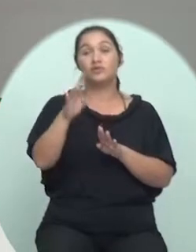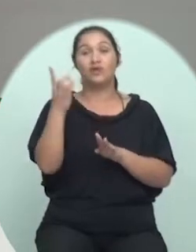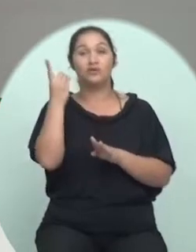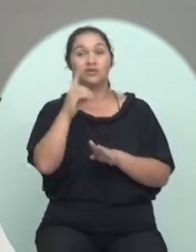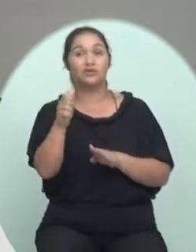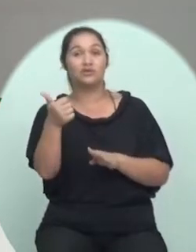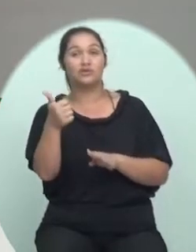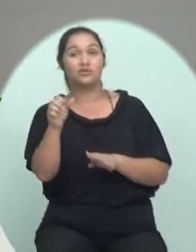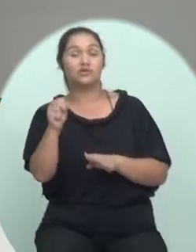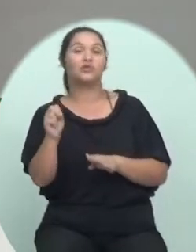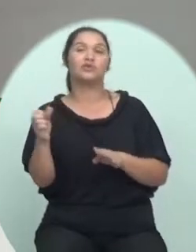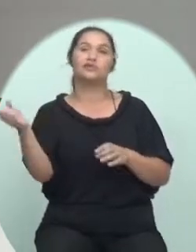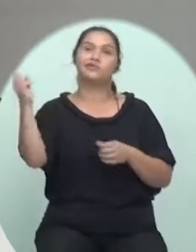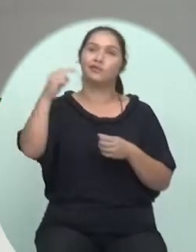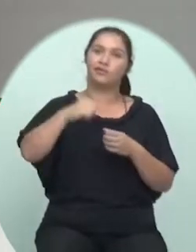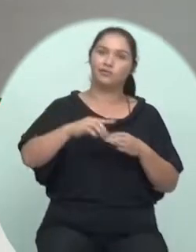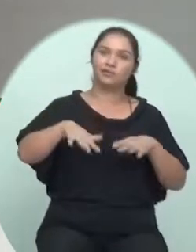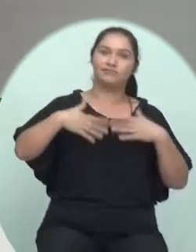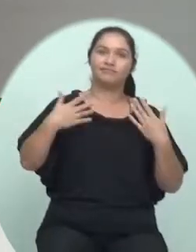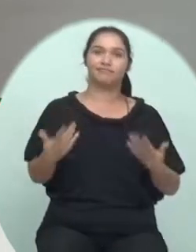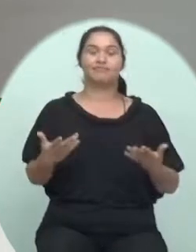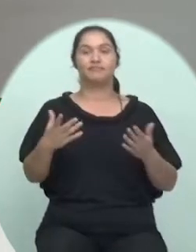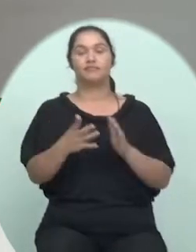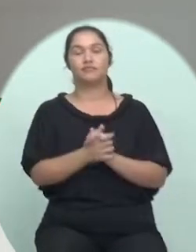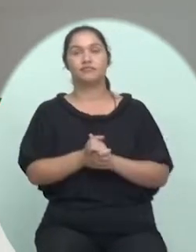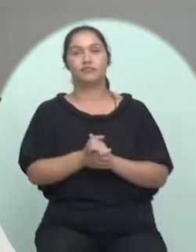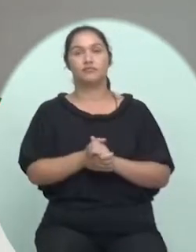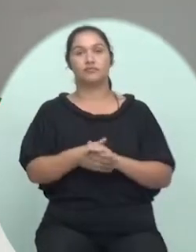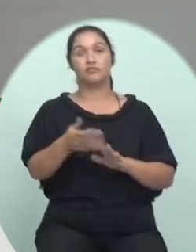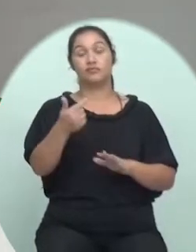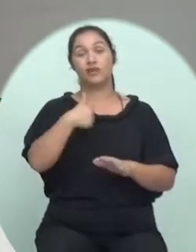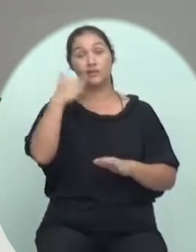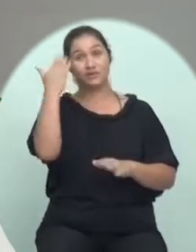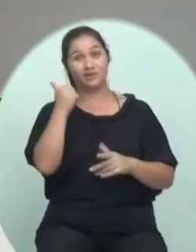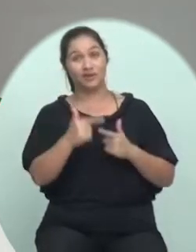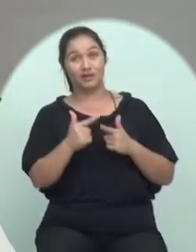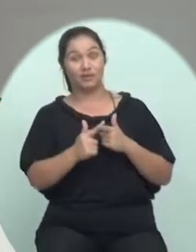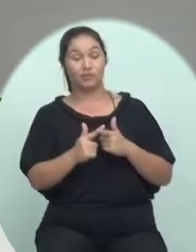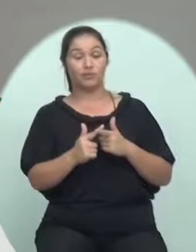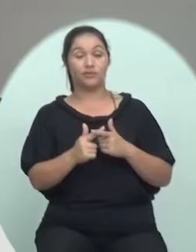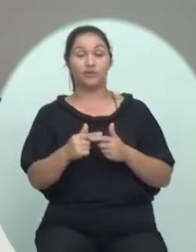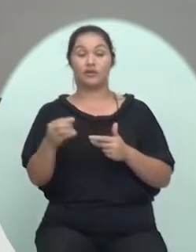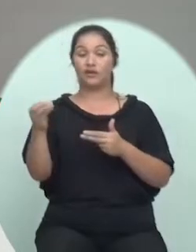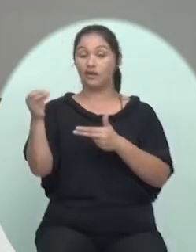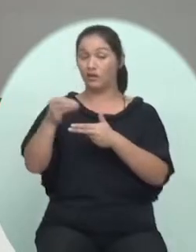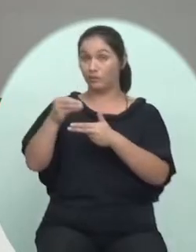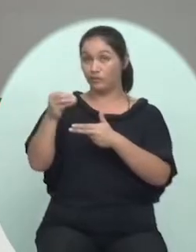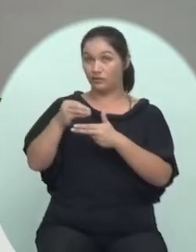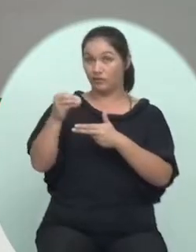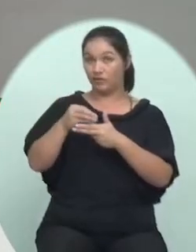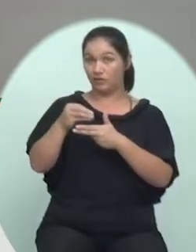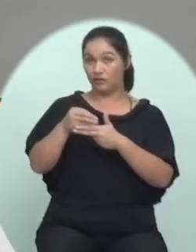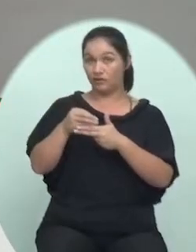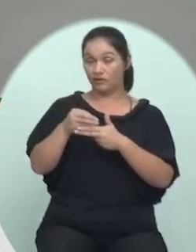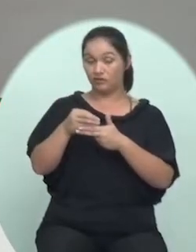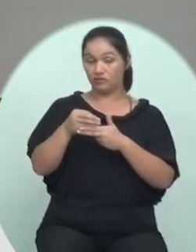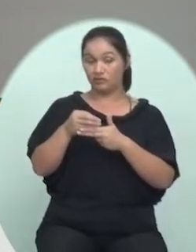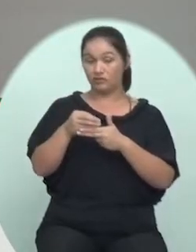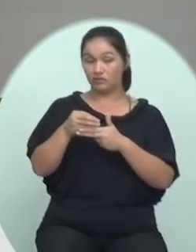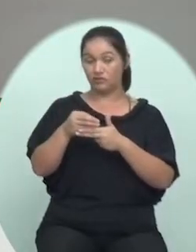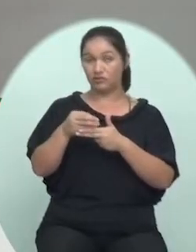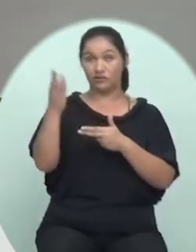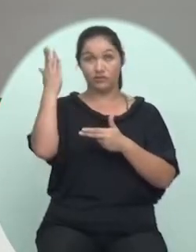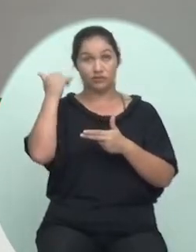de fevereiro. Eu digo isso porque fui convidado pela Unesc, haja visto que sou professor da Unesc, para coordenar